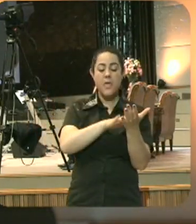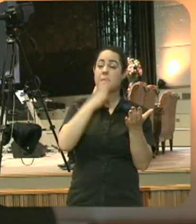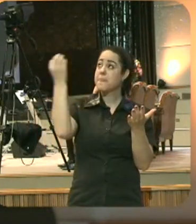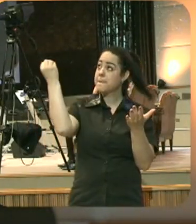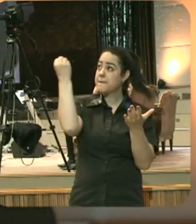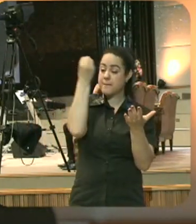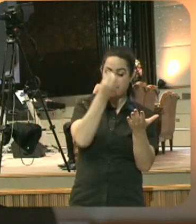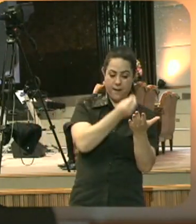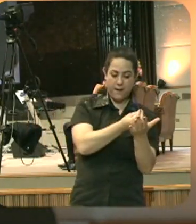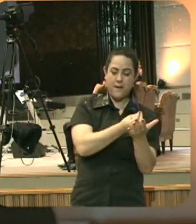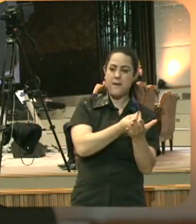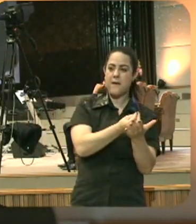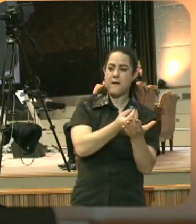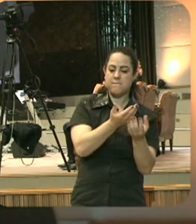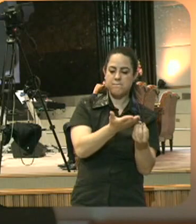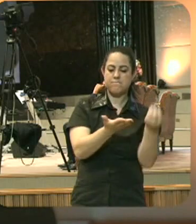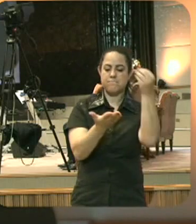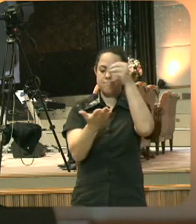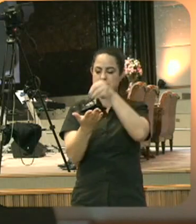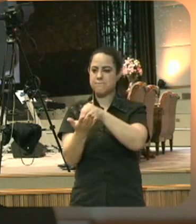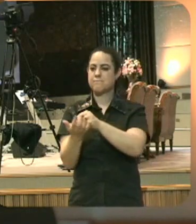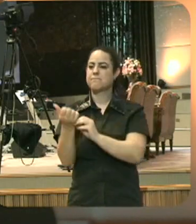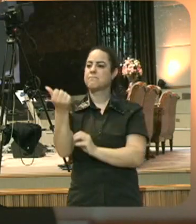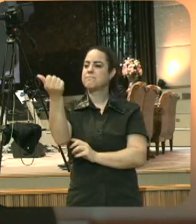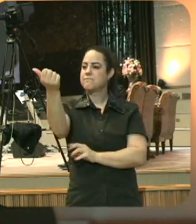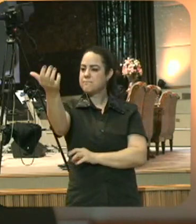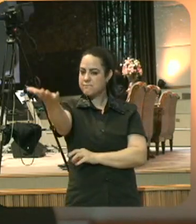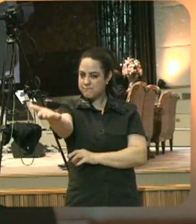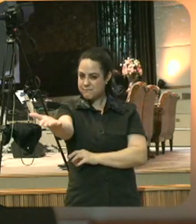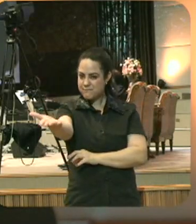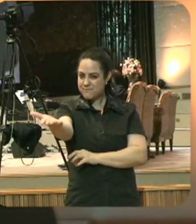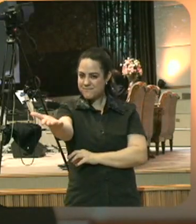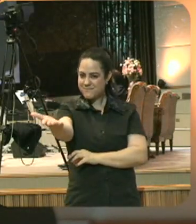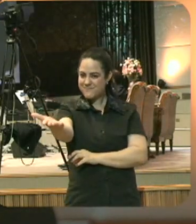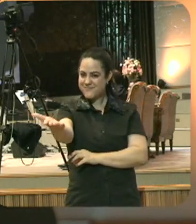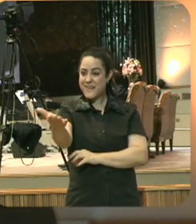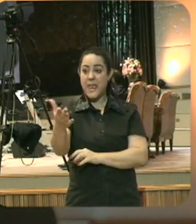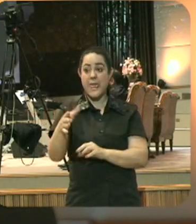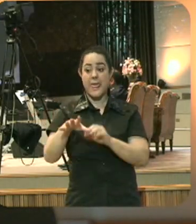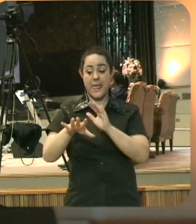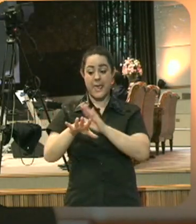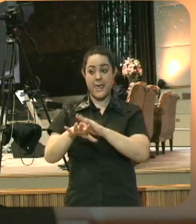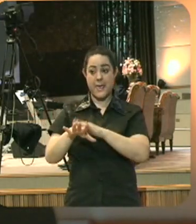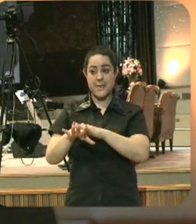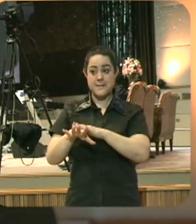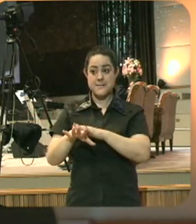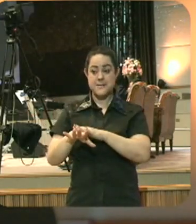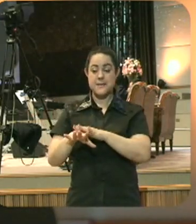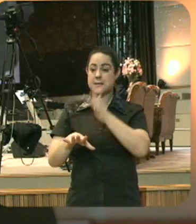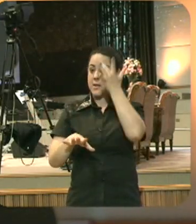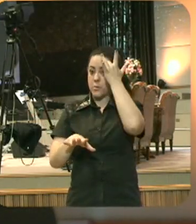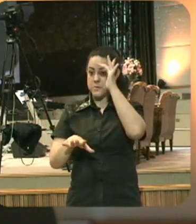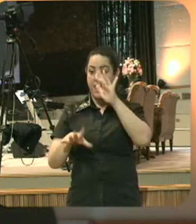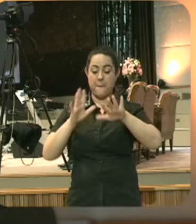com essa. E o pior é que Deus diz assim, que a mão direita não sabe o que a esquerda está